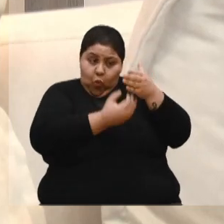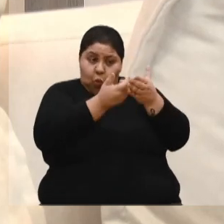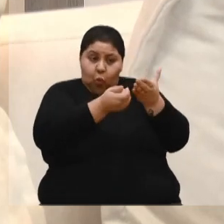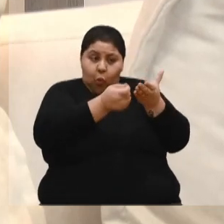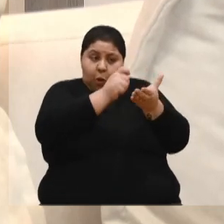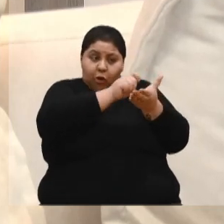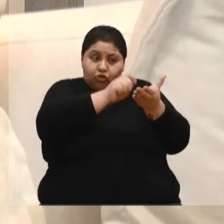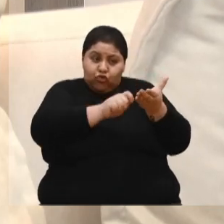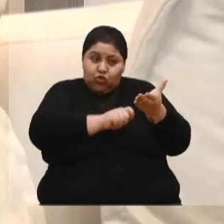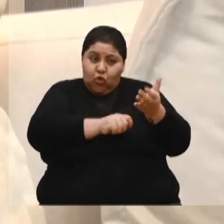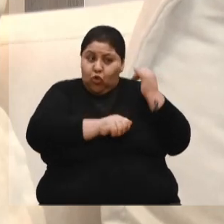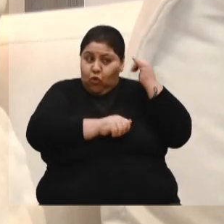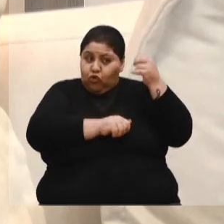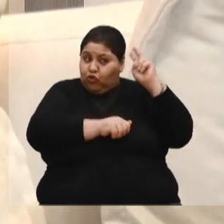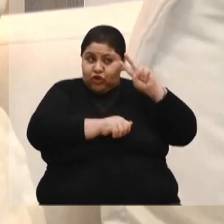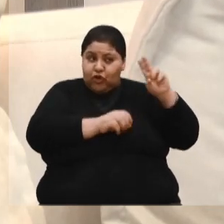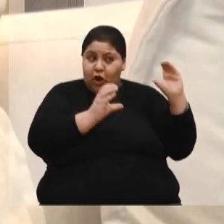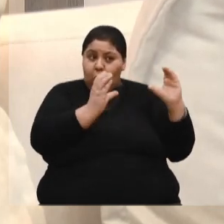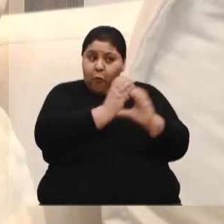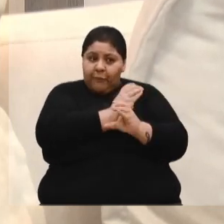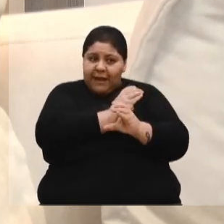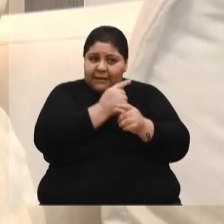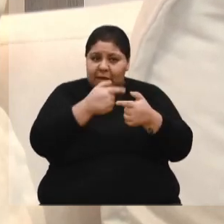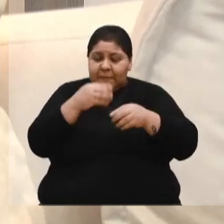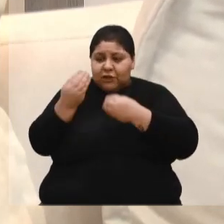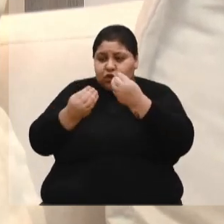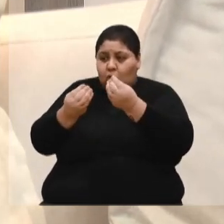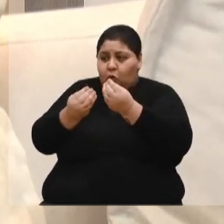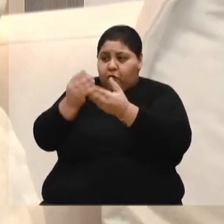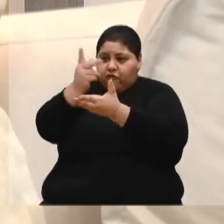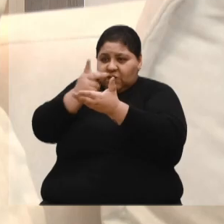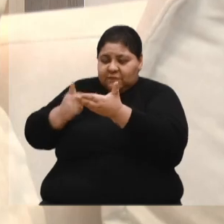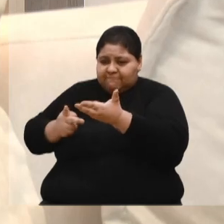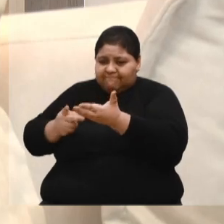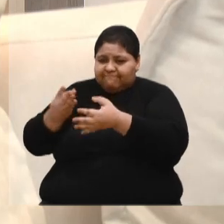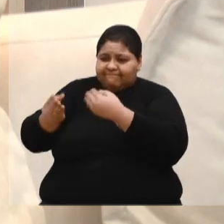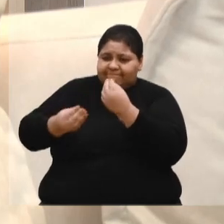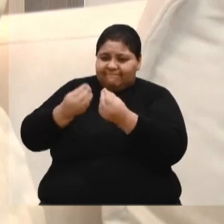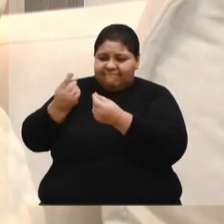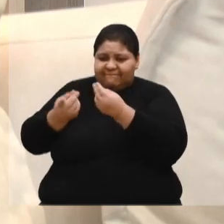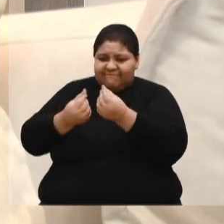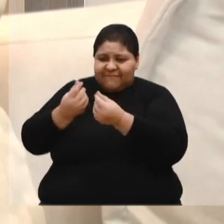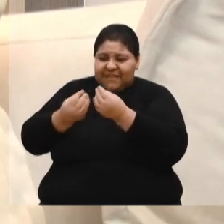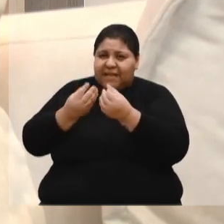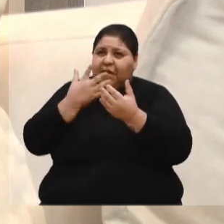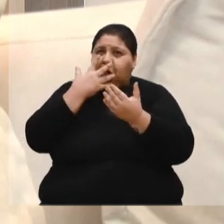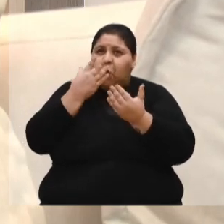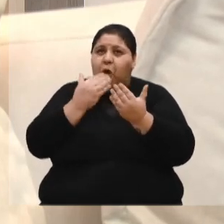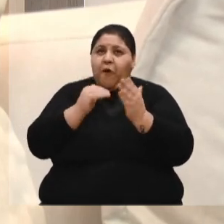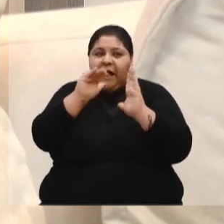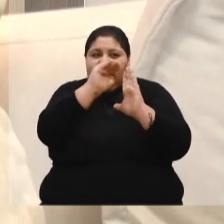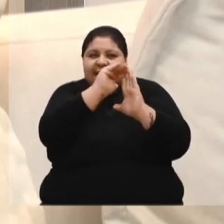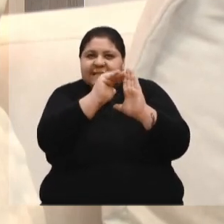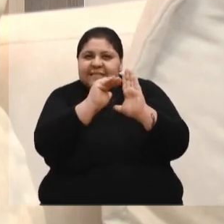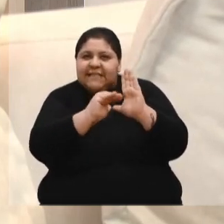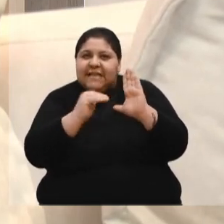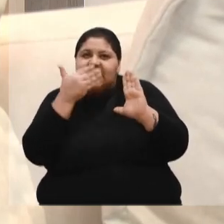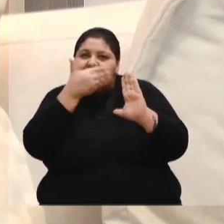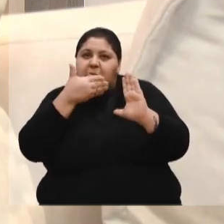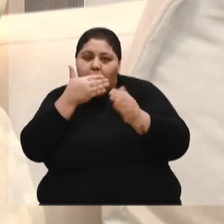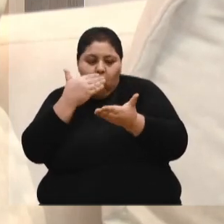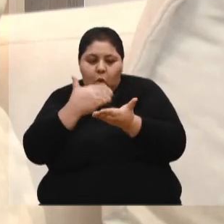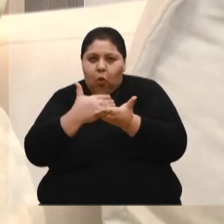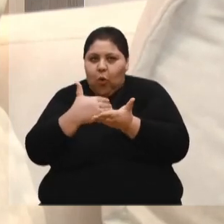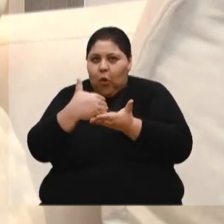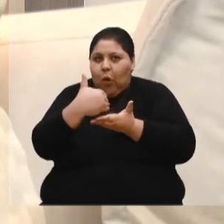inteira. Digo, cara, que responsabilidade. Mas isso foi que nem assim, aquela receita de bolo de grosso das